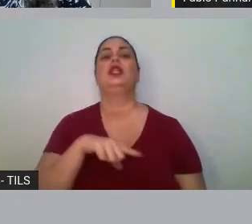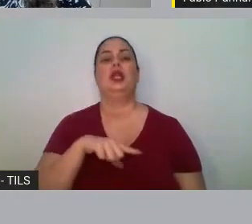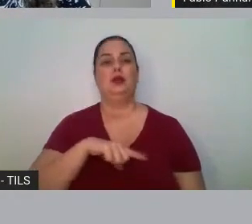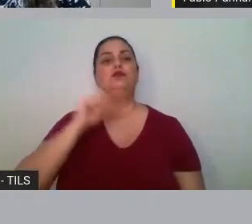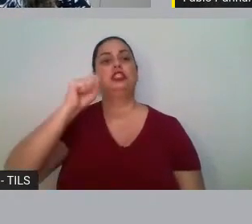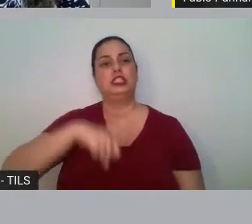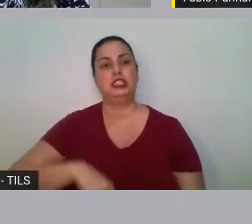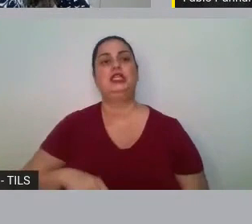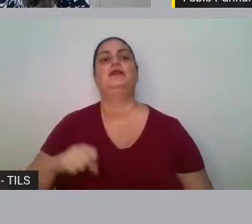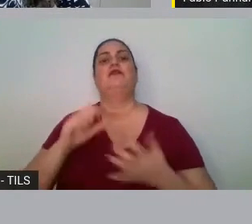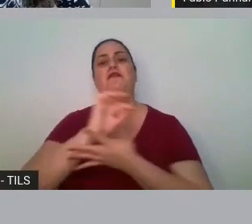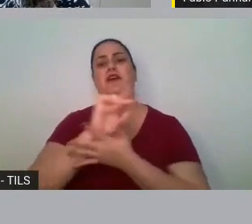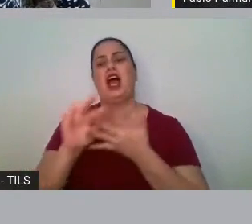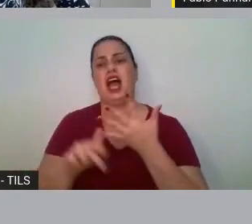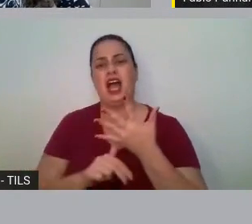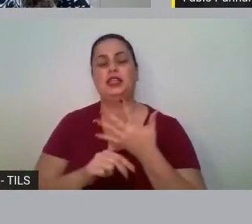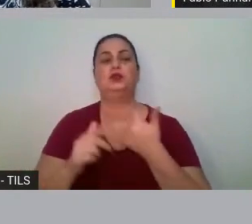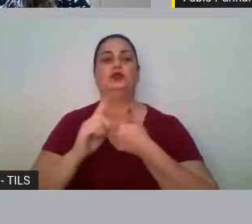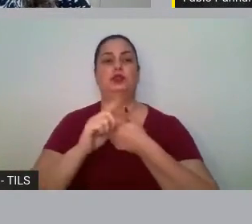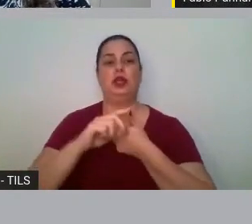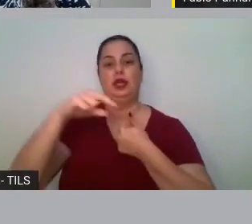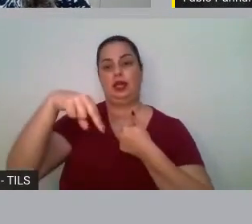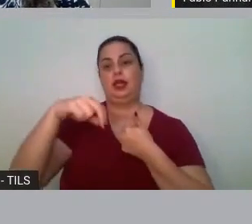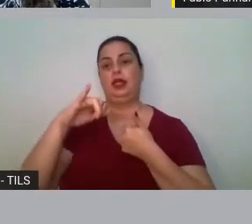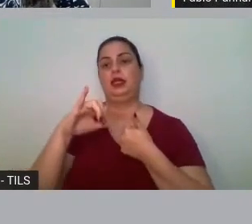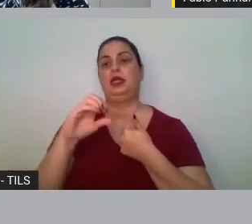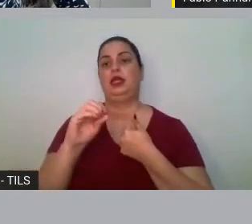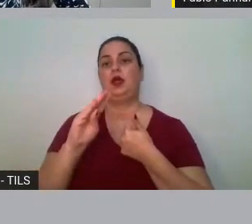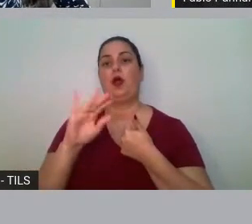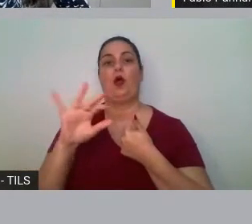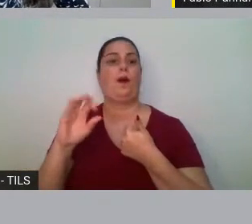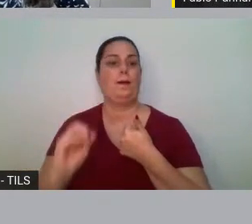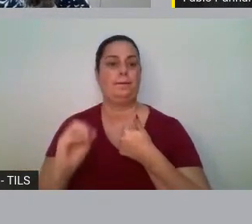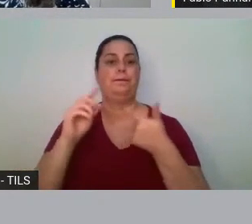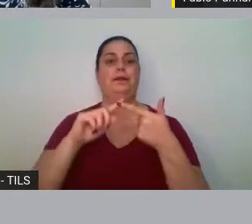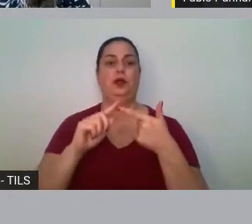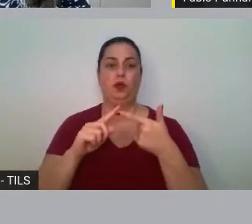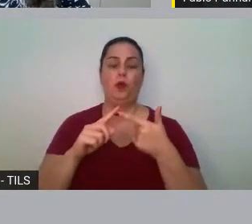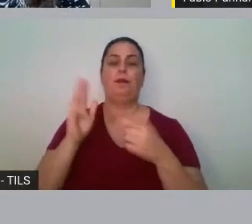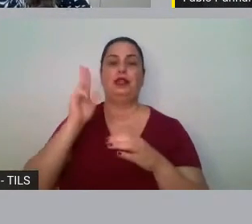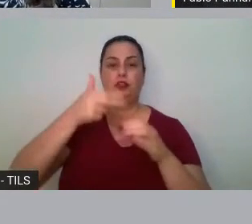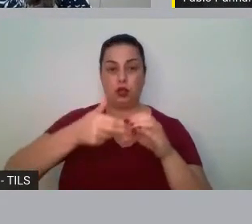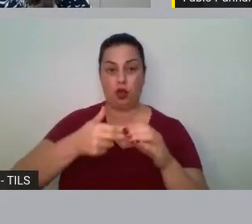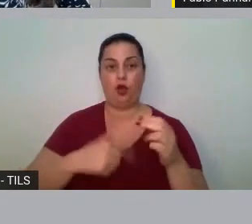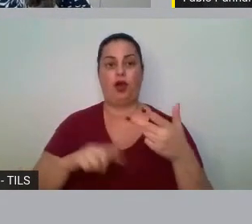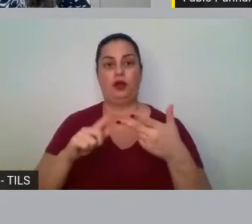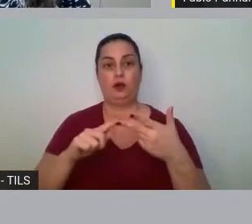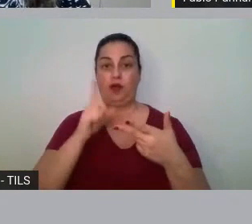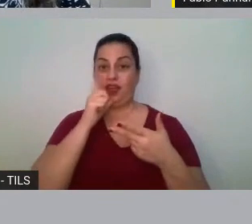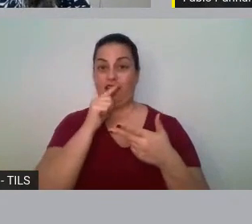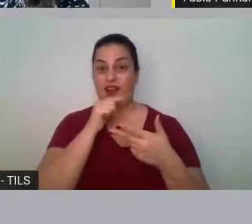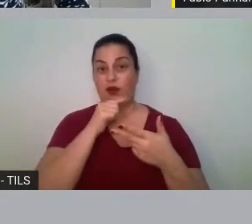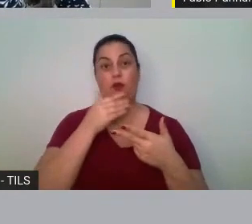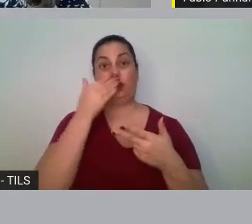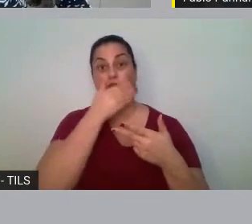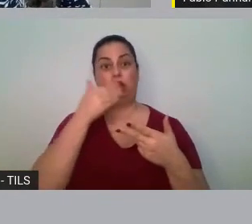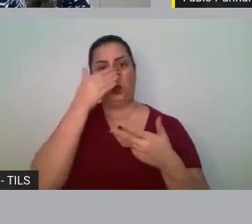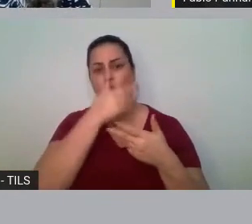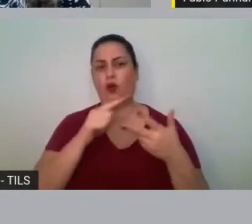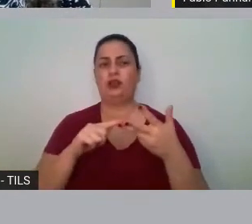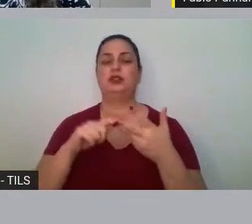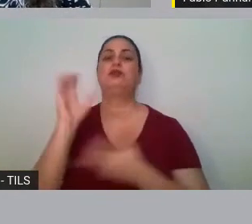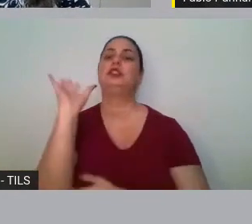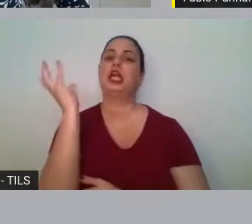inúmeros minerais preciosos, semi-preciosos, a maior reserva de água doce do planeta, terra agricultável, clima